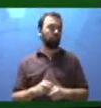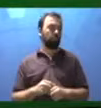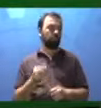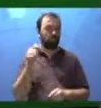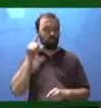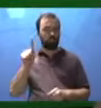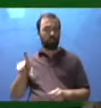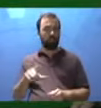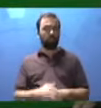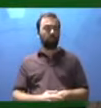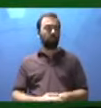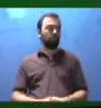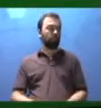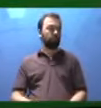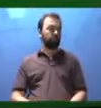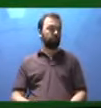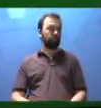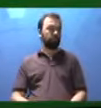Olha só.